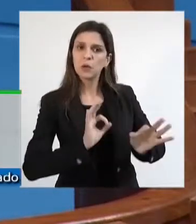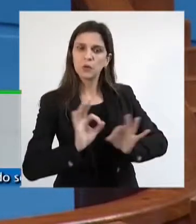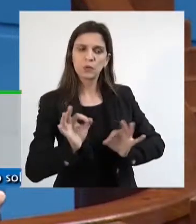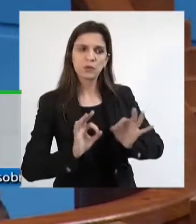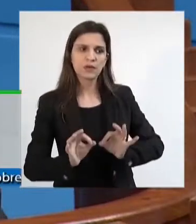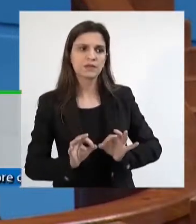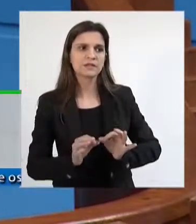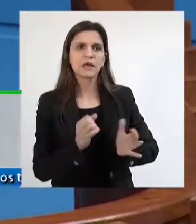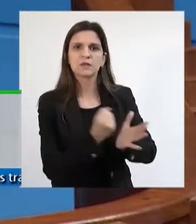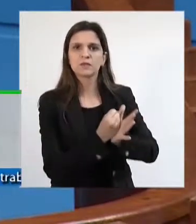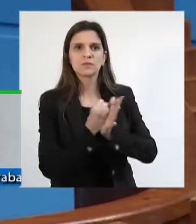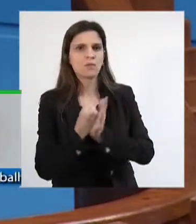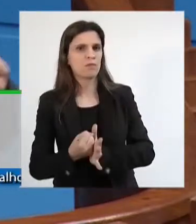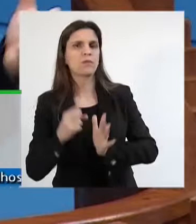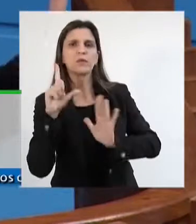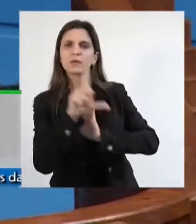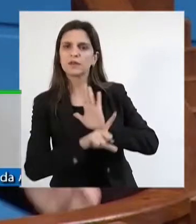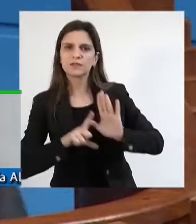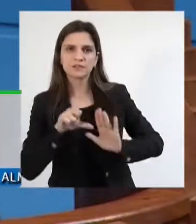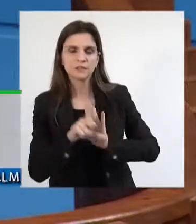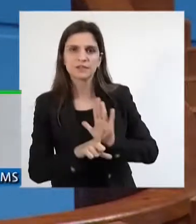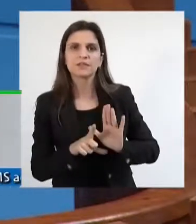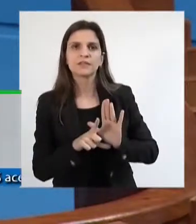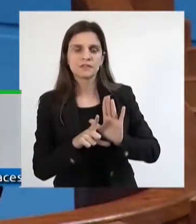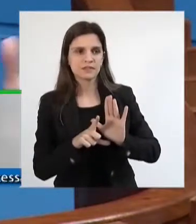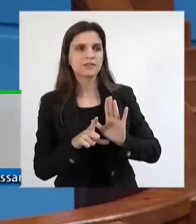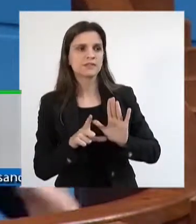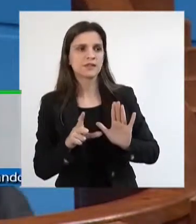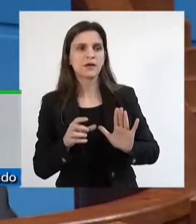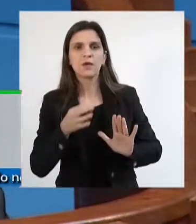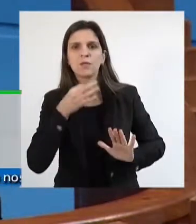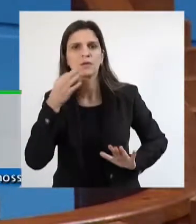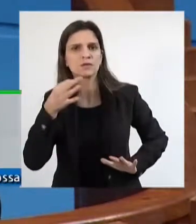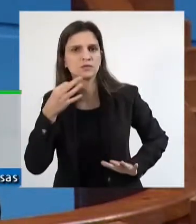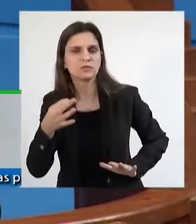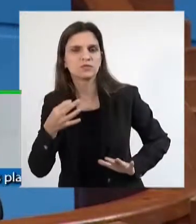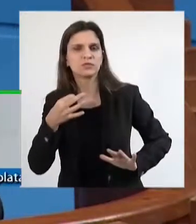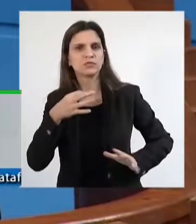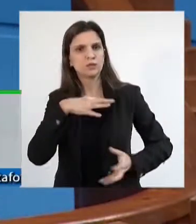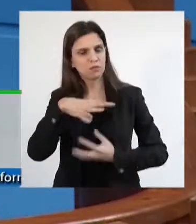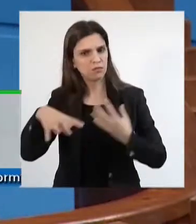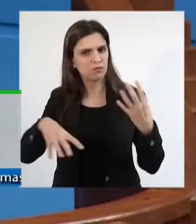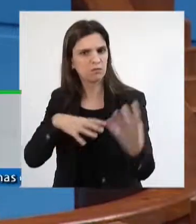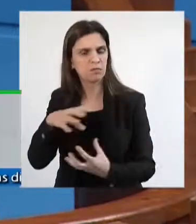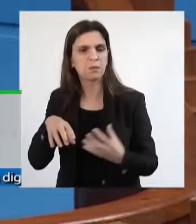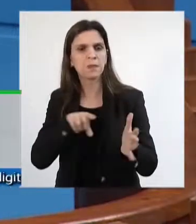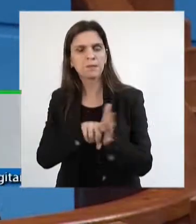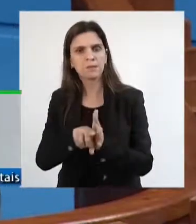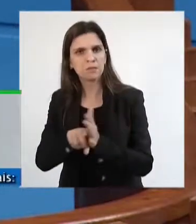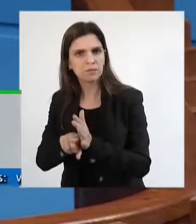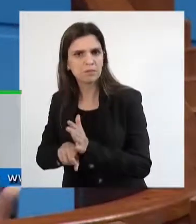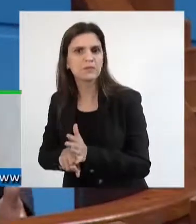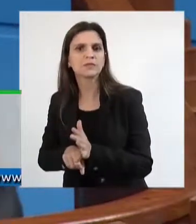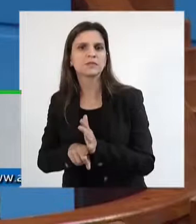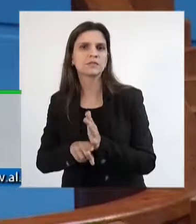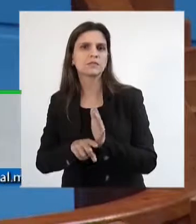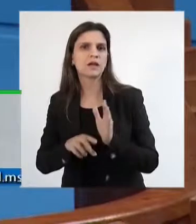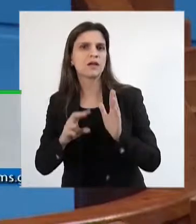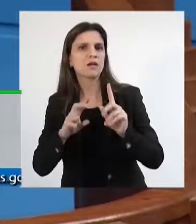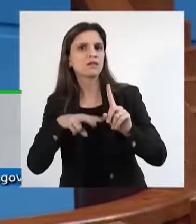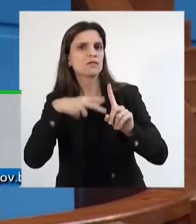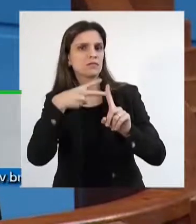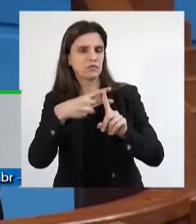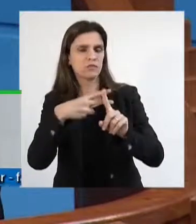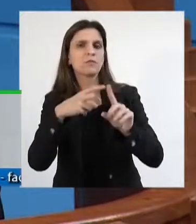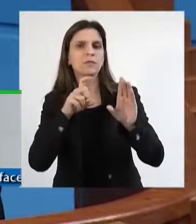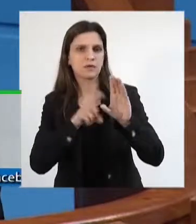pedindo apoio, né? Pedindo apoio dos colegas parlamentares, dos deputados que são sensíveis a isso. É claro que eu sozinho não